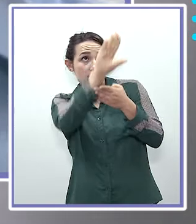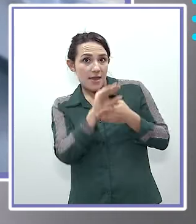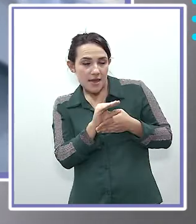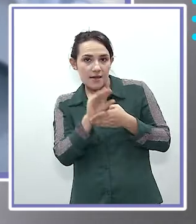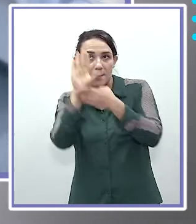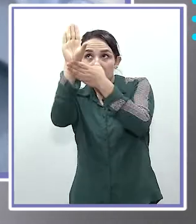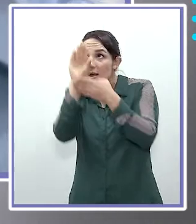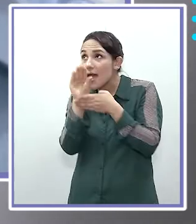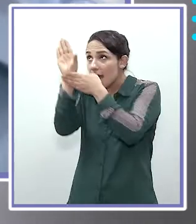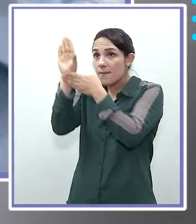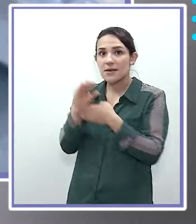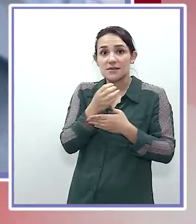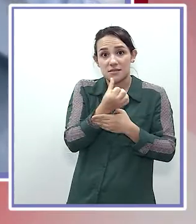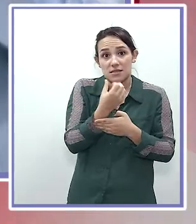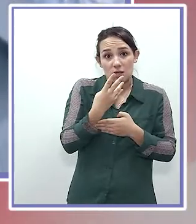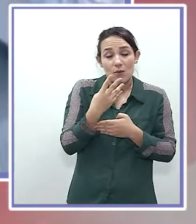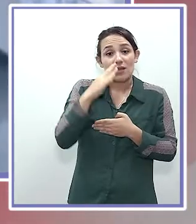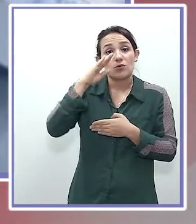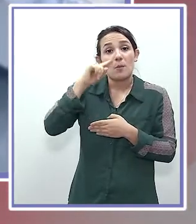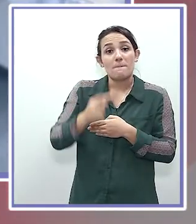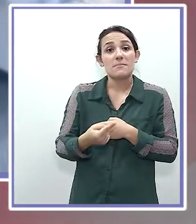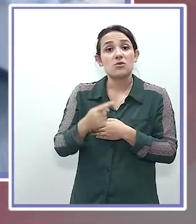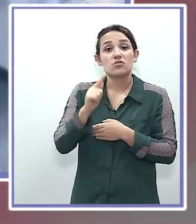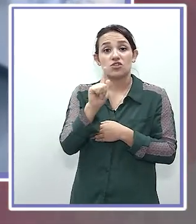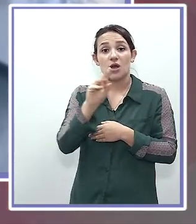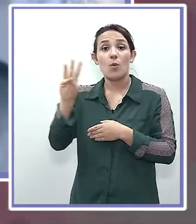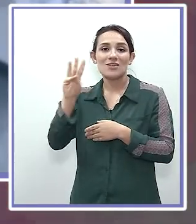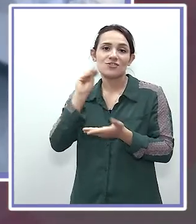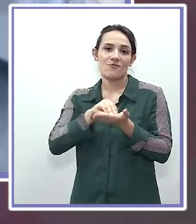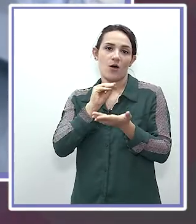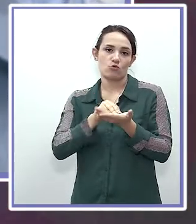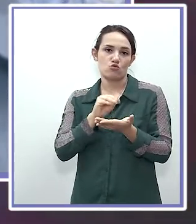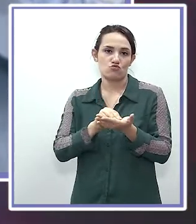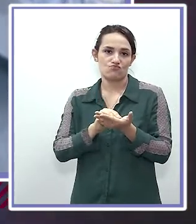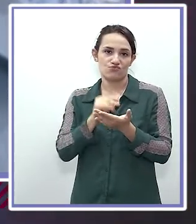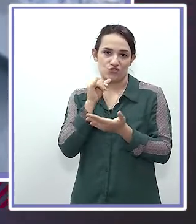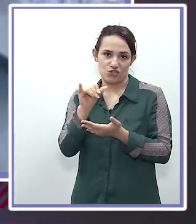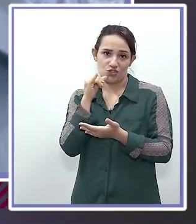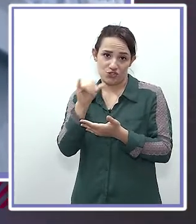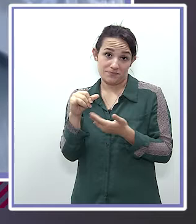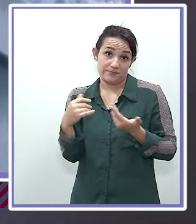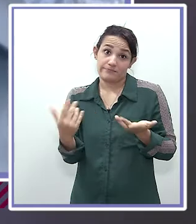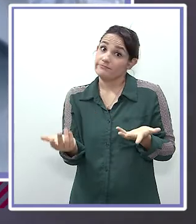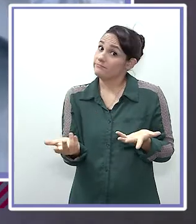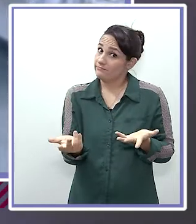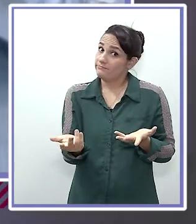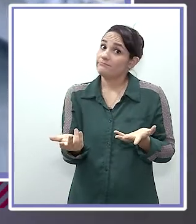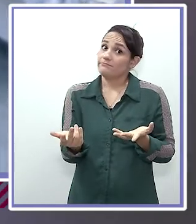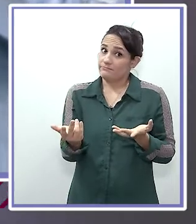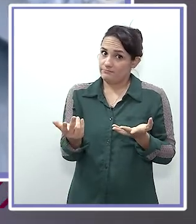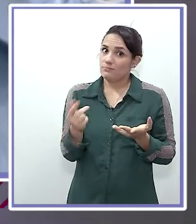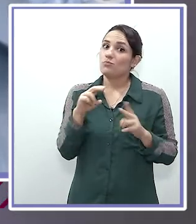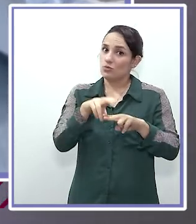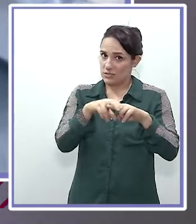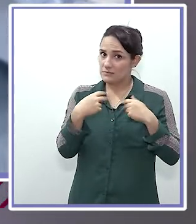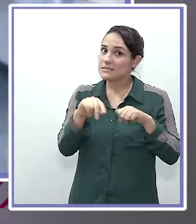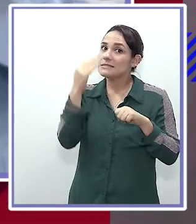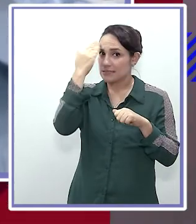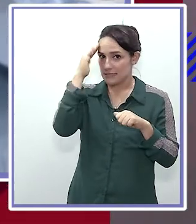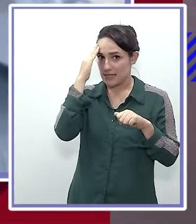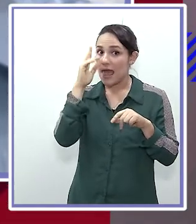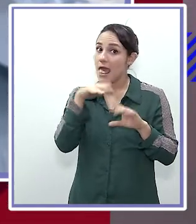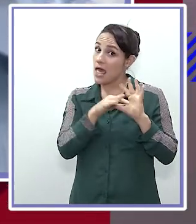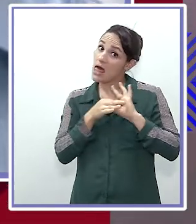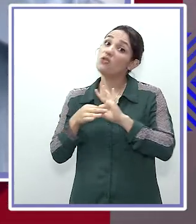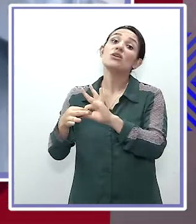inclusive, 64.000 gigawatt-hora. Então, essa dinâmica é importante